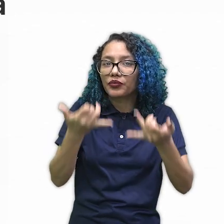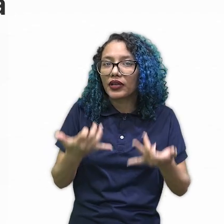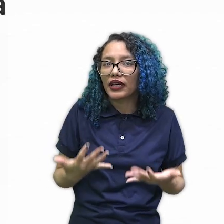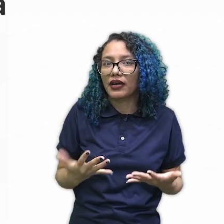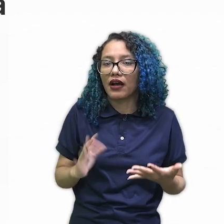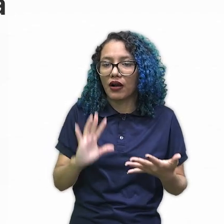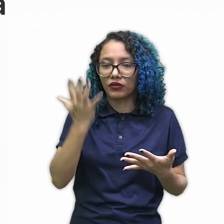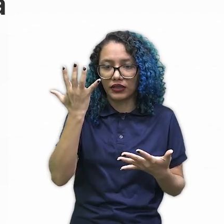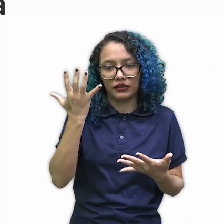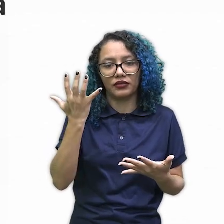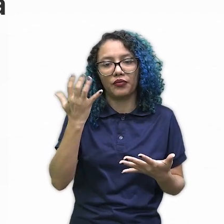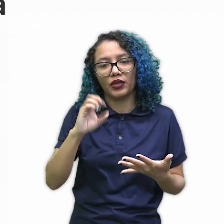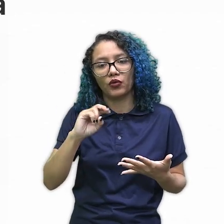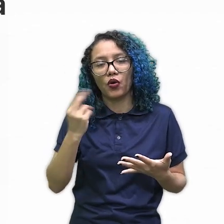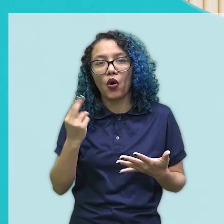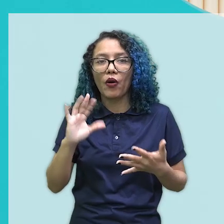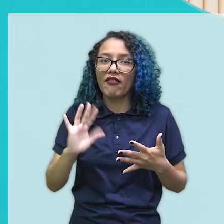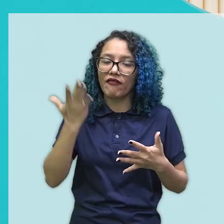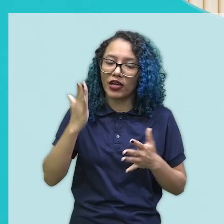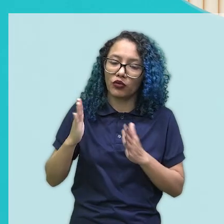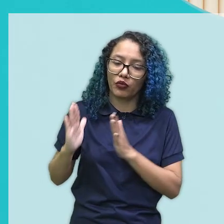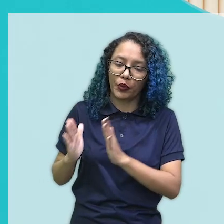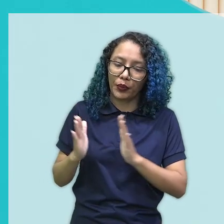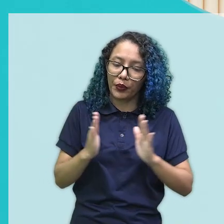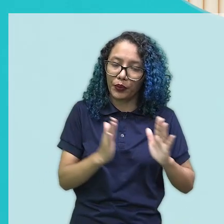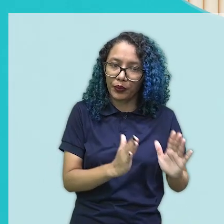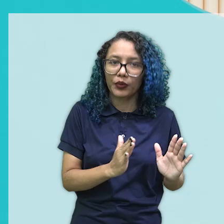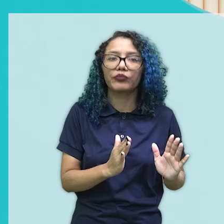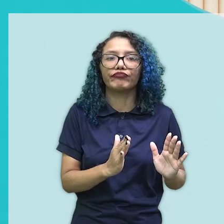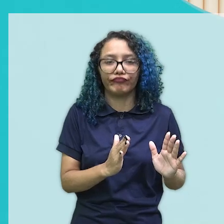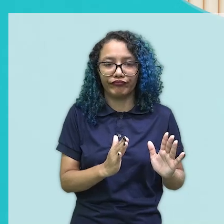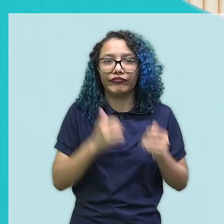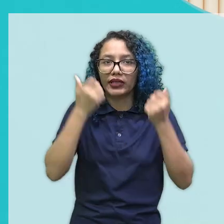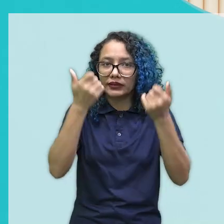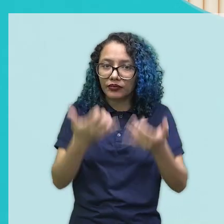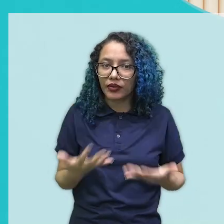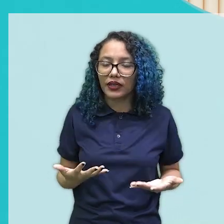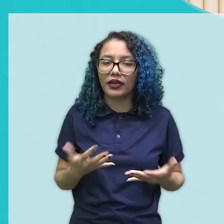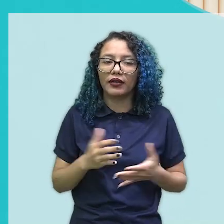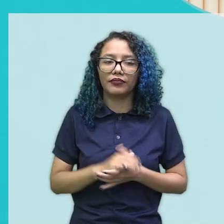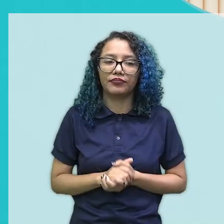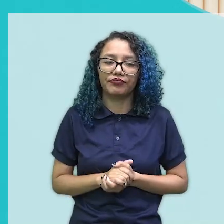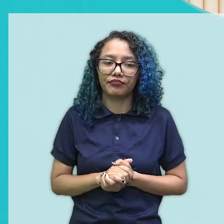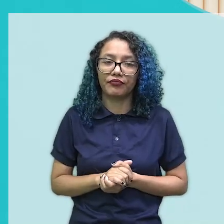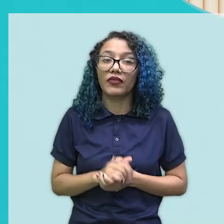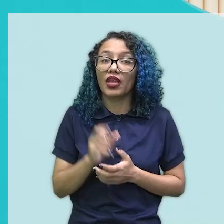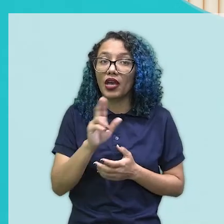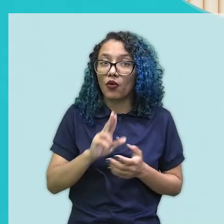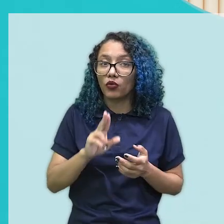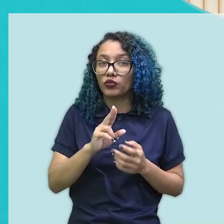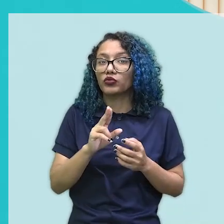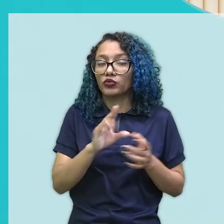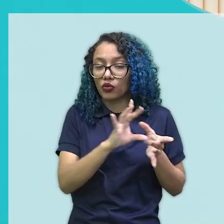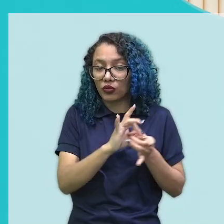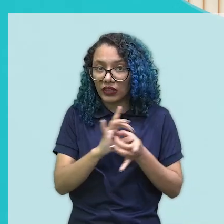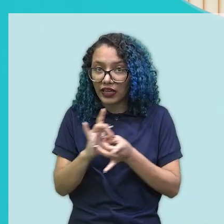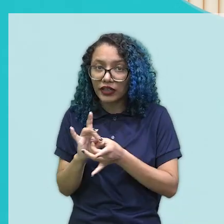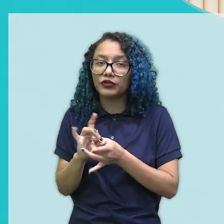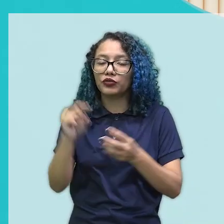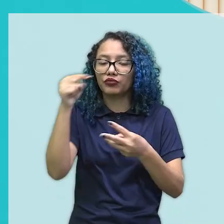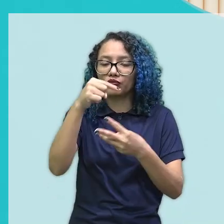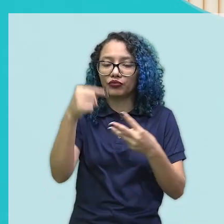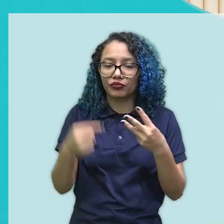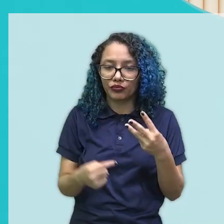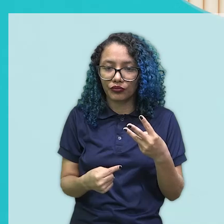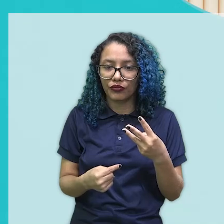de eventos, ok? Então eu tenho aqui os 3 usos desse tempo verbal, que é para descrever essa ação que estava acontecendo.